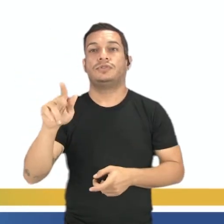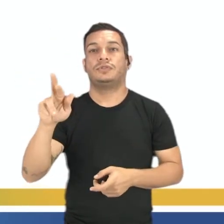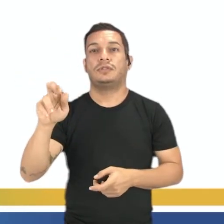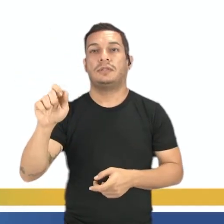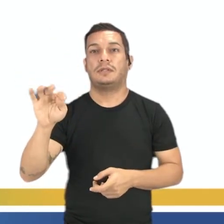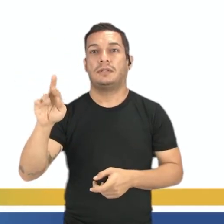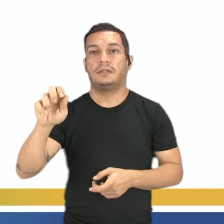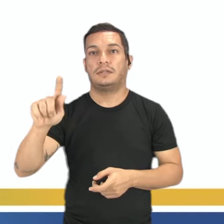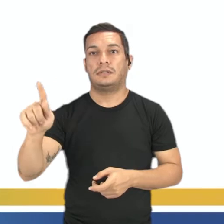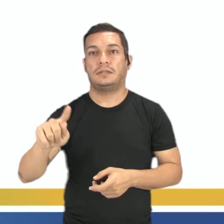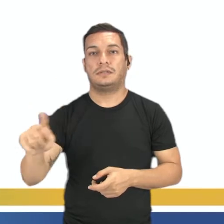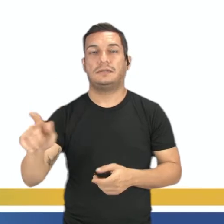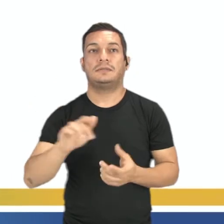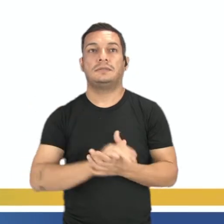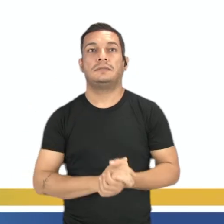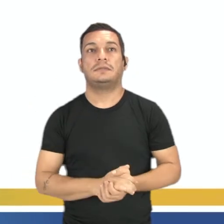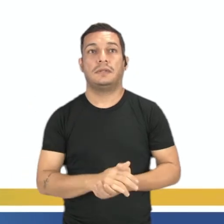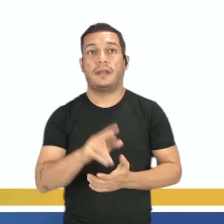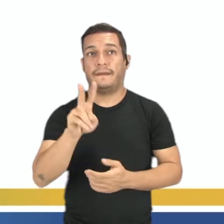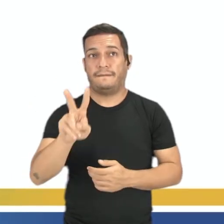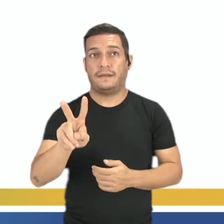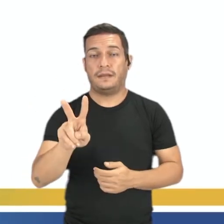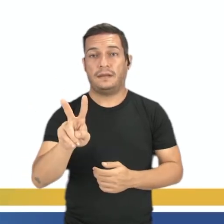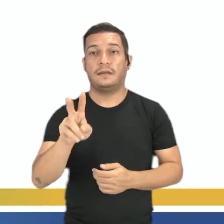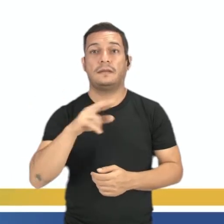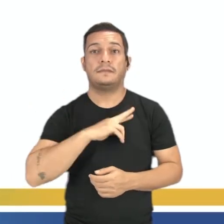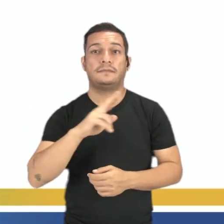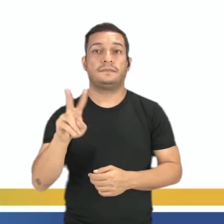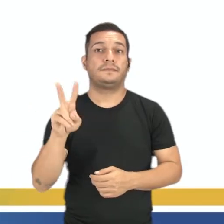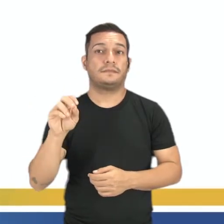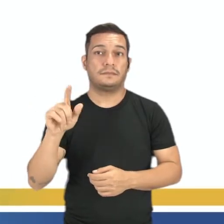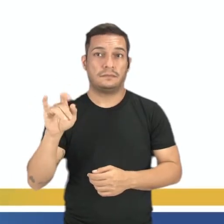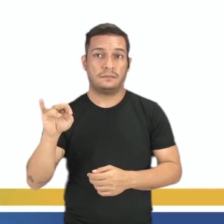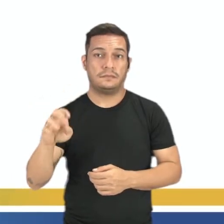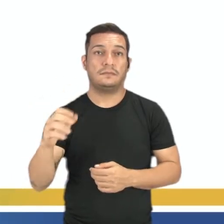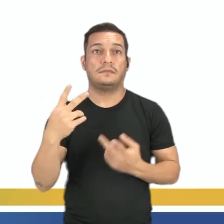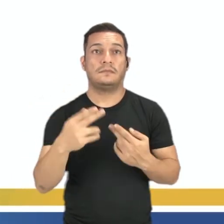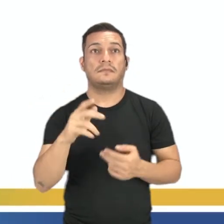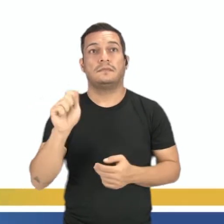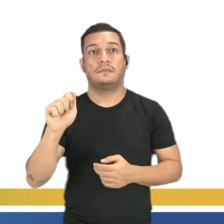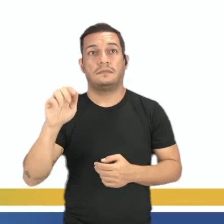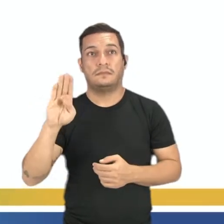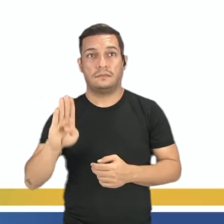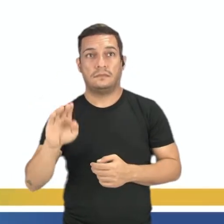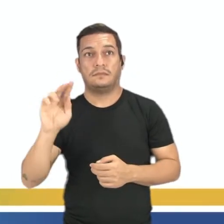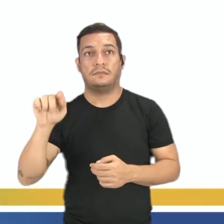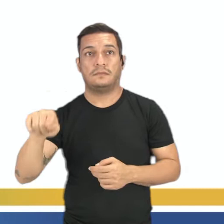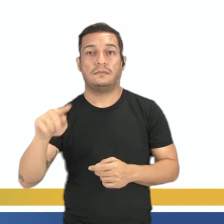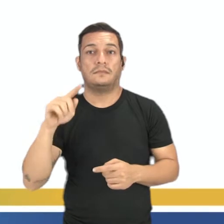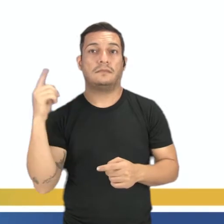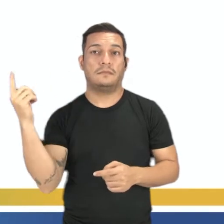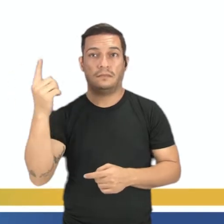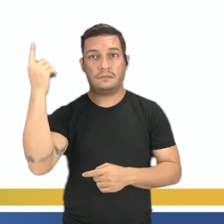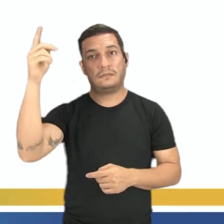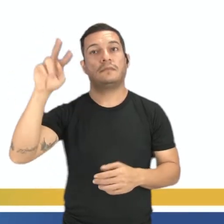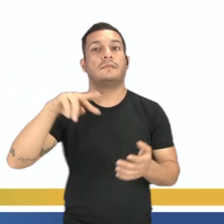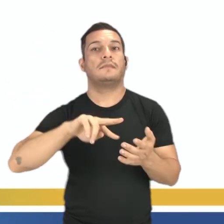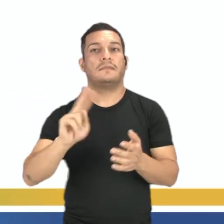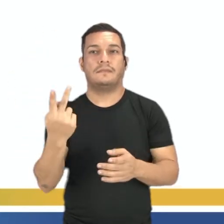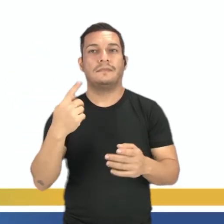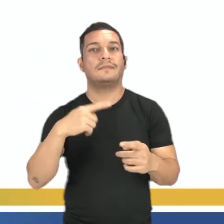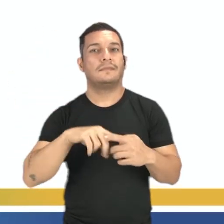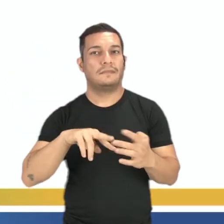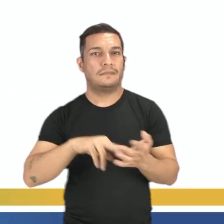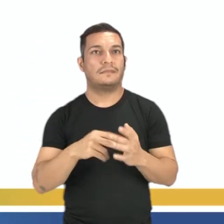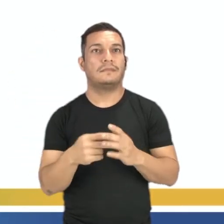a geratriz. V, que representa o volume, é igual à área da base vezes o H.